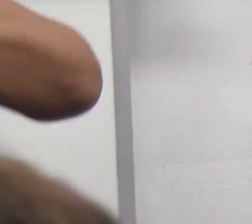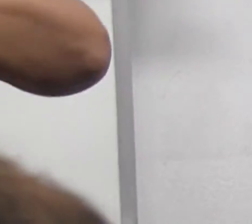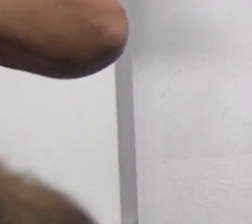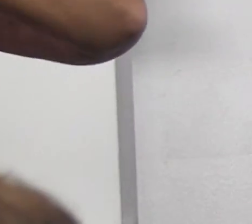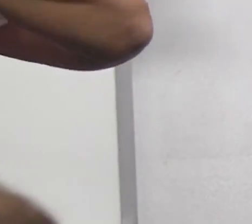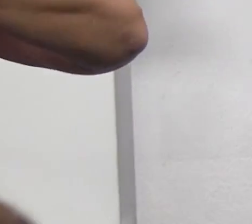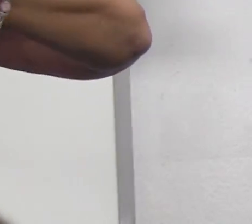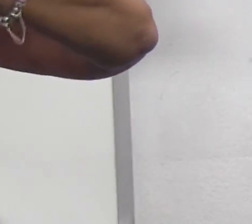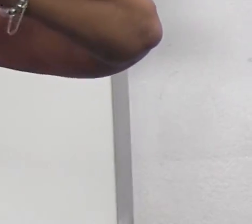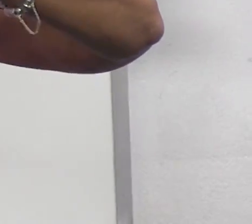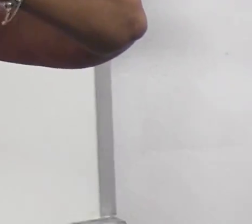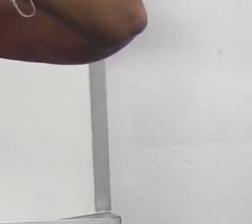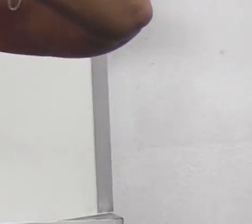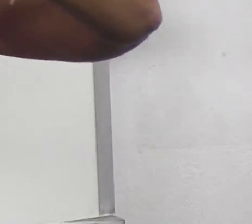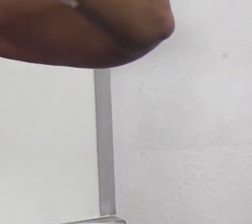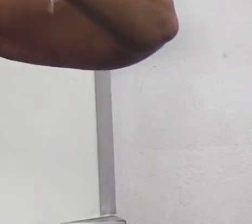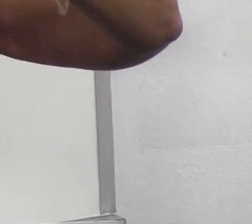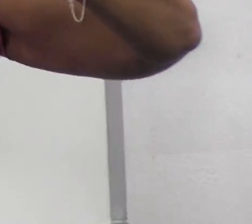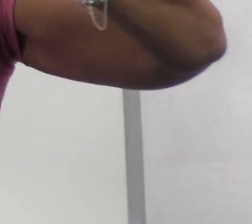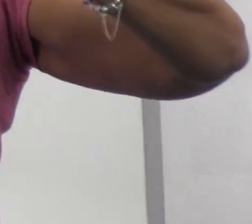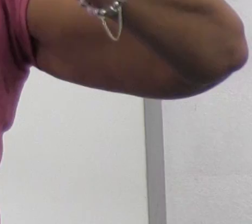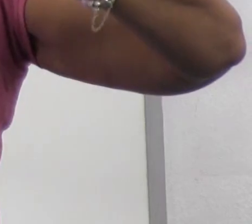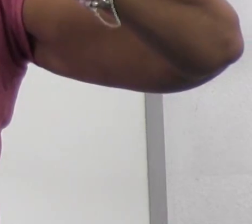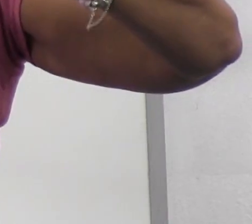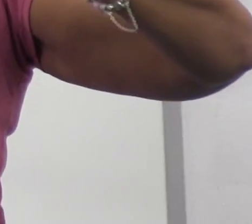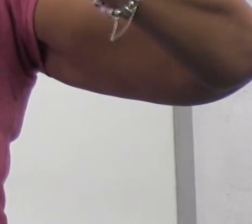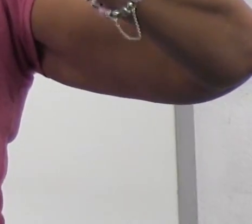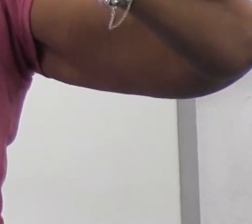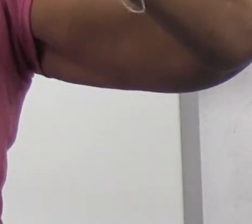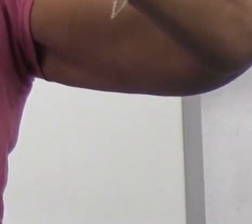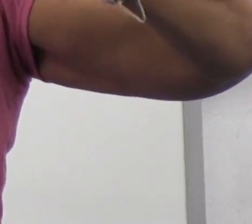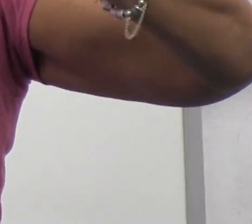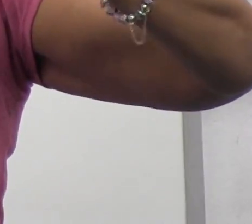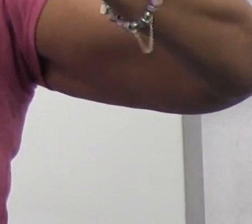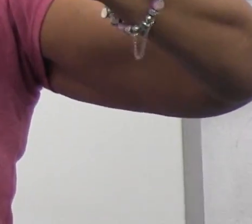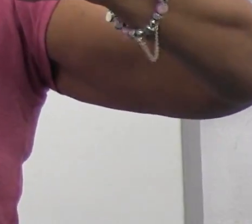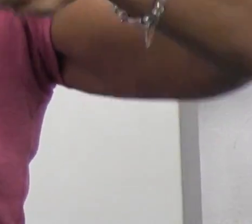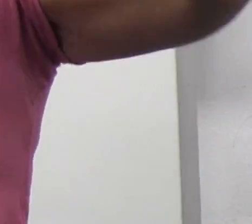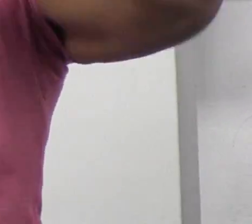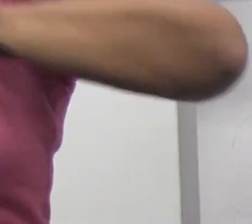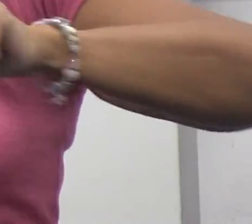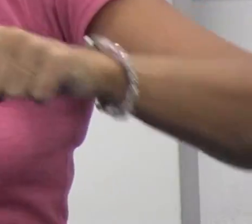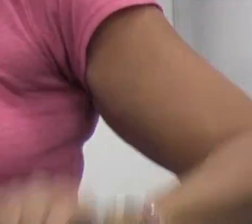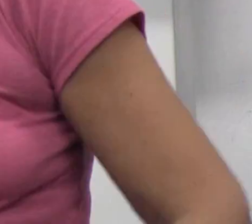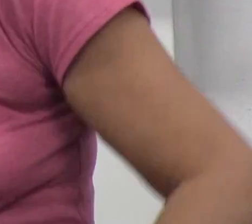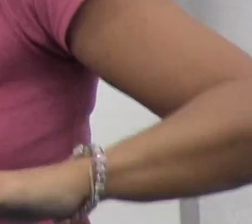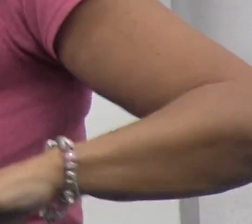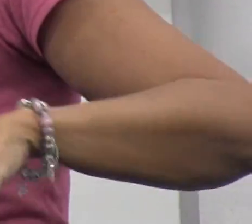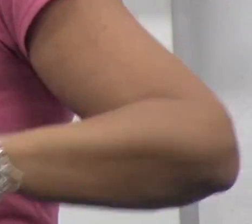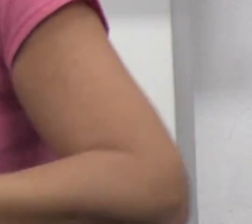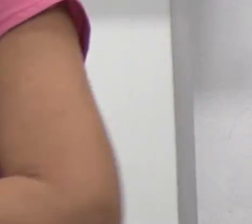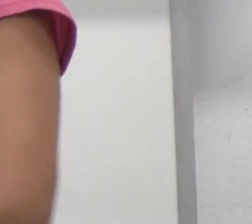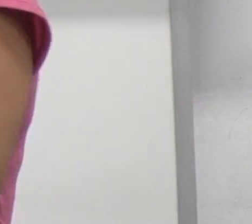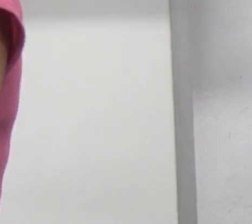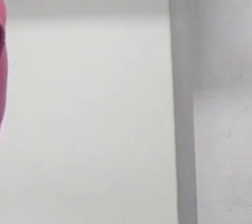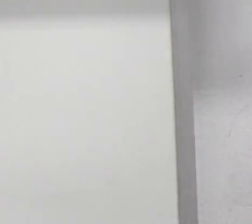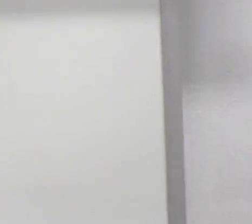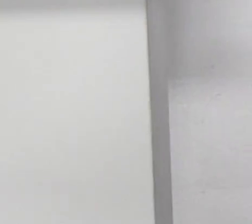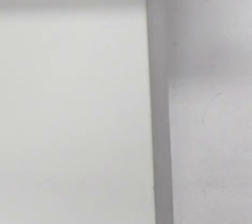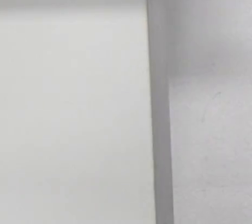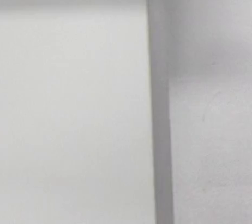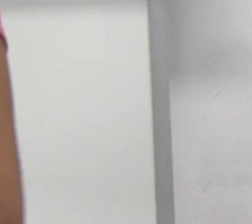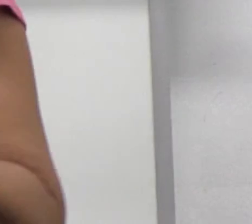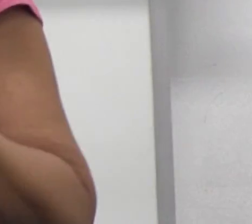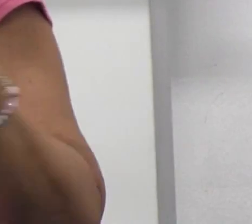de surdos, é trocado, né? Então tem uma aula de português e quatro aulas de Libras. E aí o surdo,